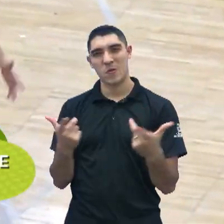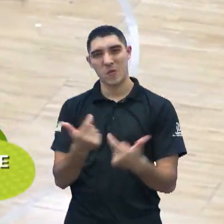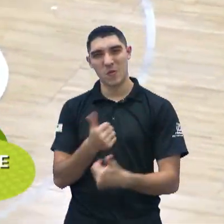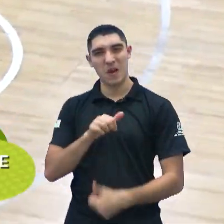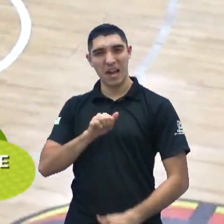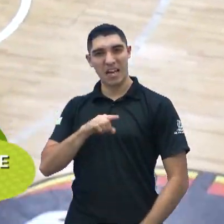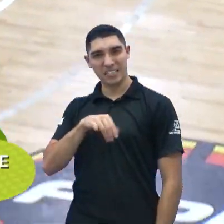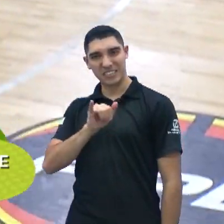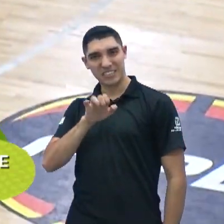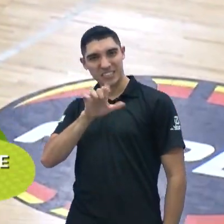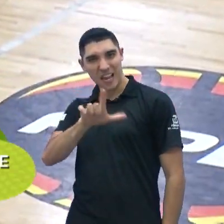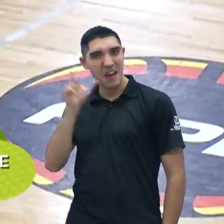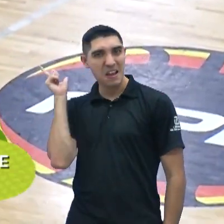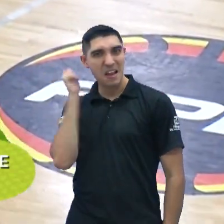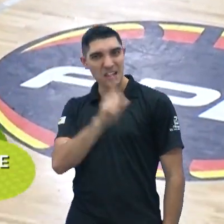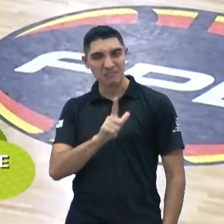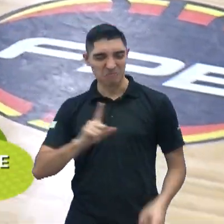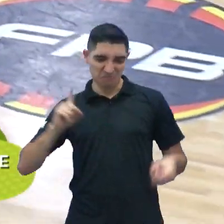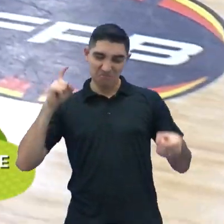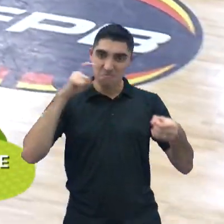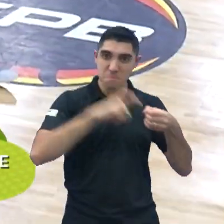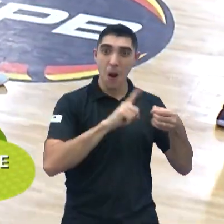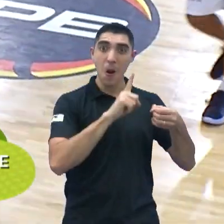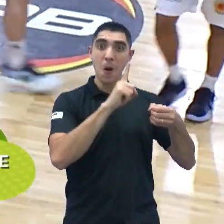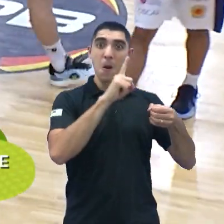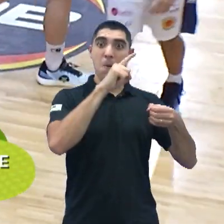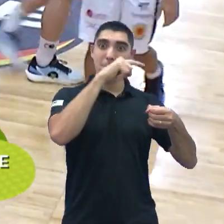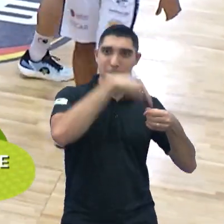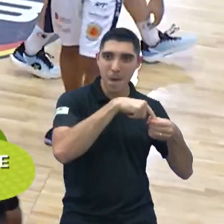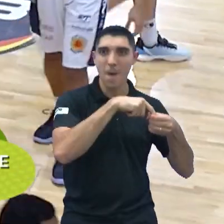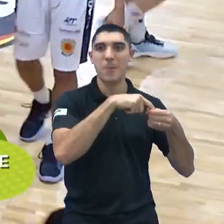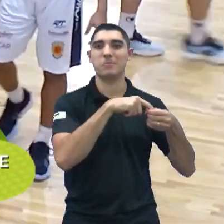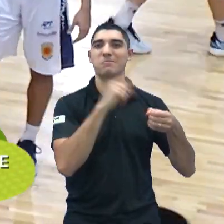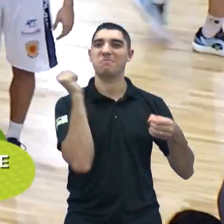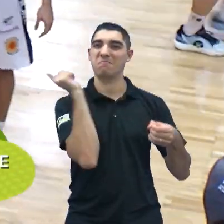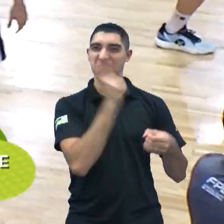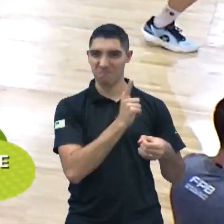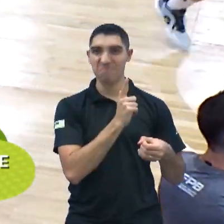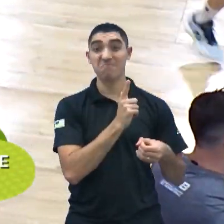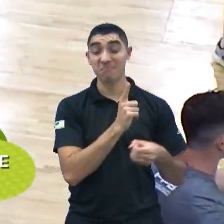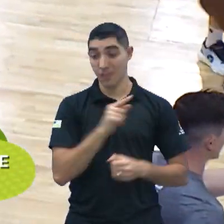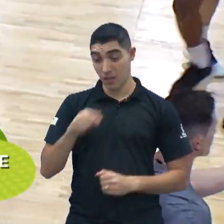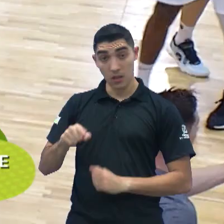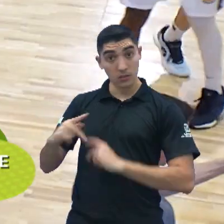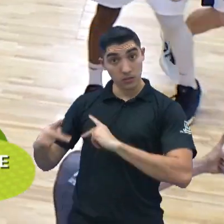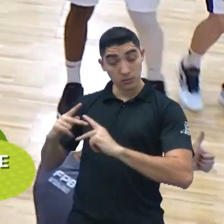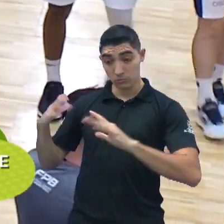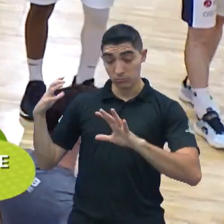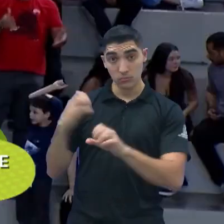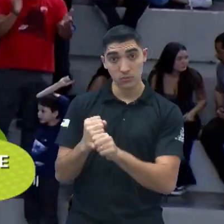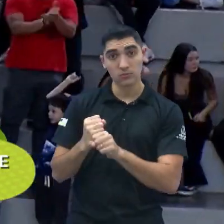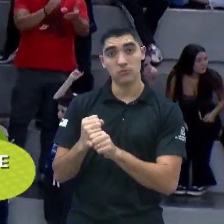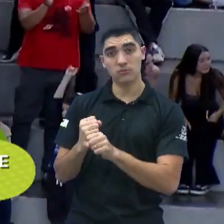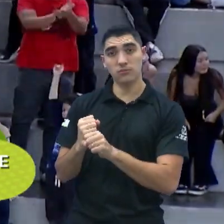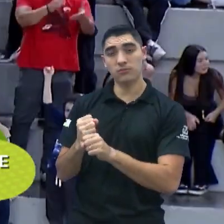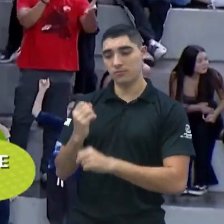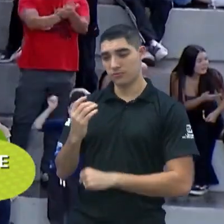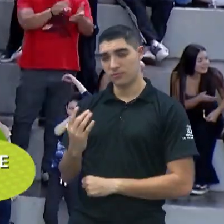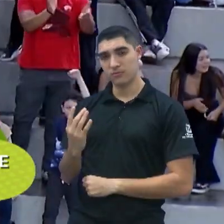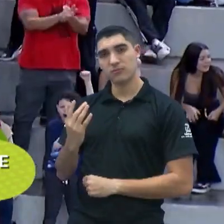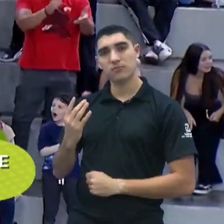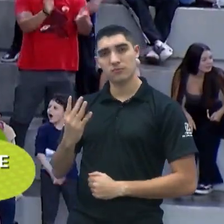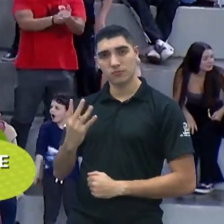pontaço. E diferente dos últimos jogos, o São José fechou o período em 31-17 e foi